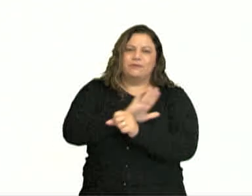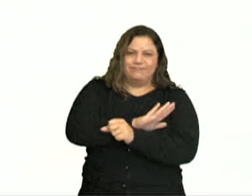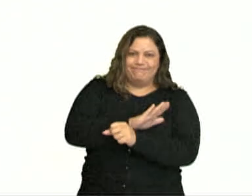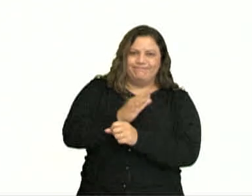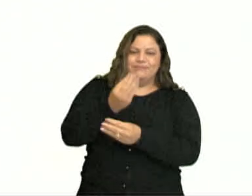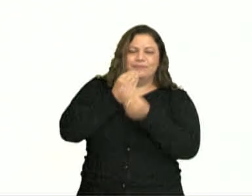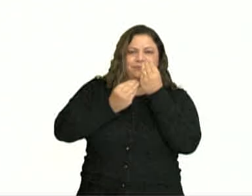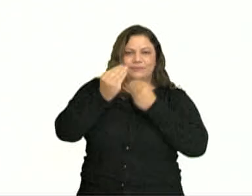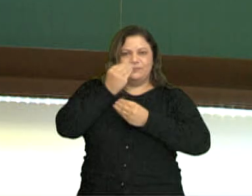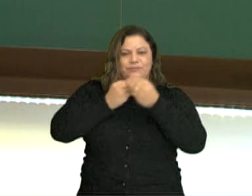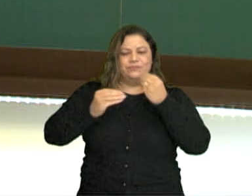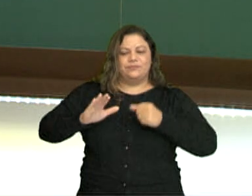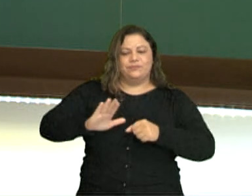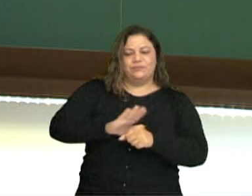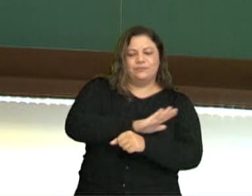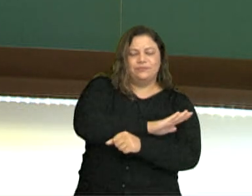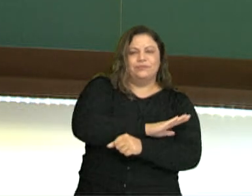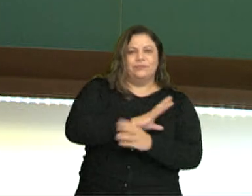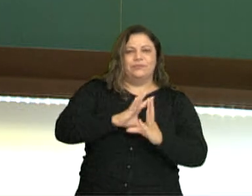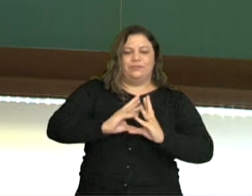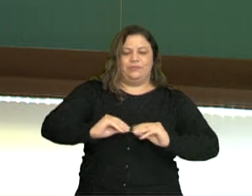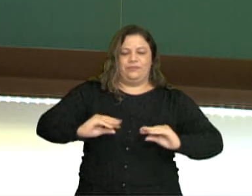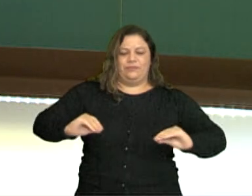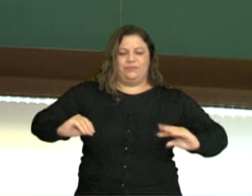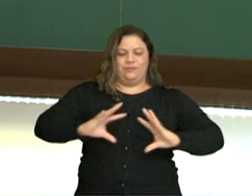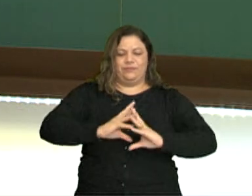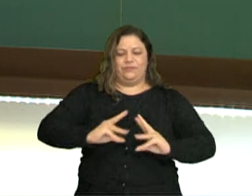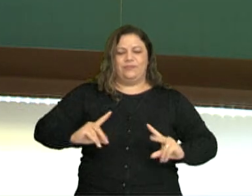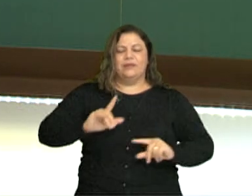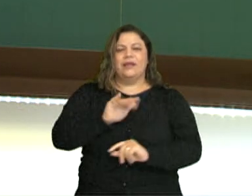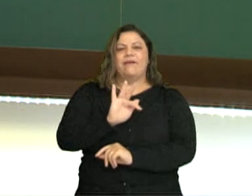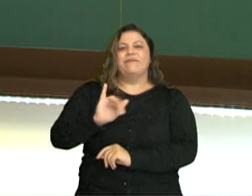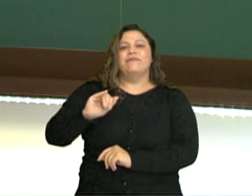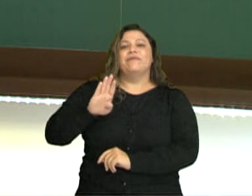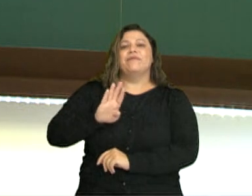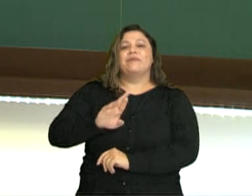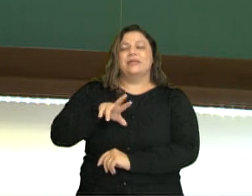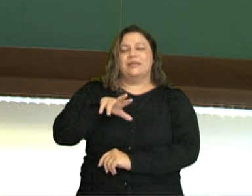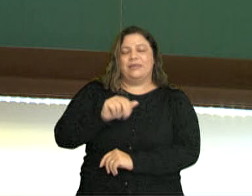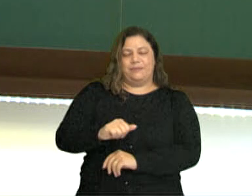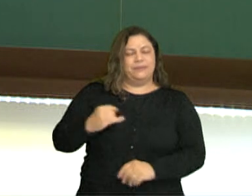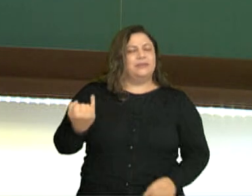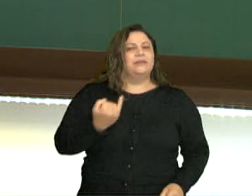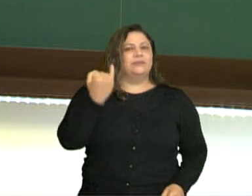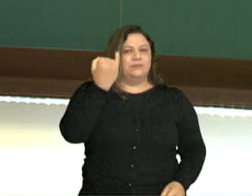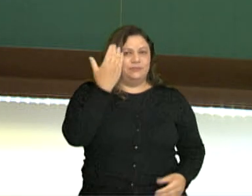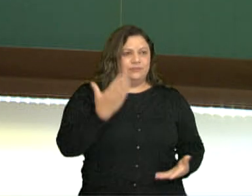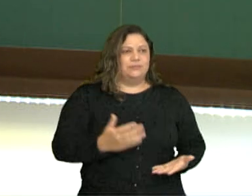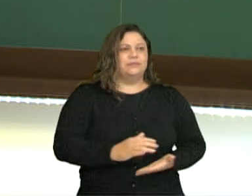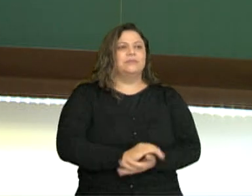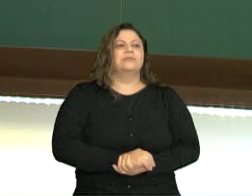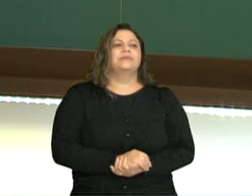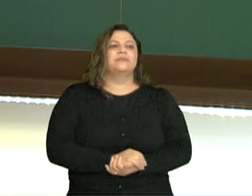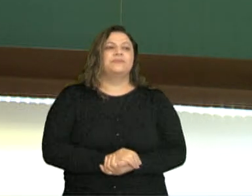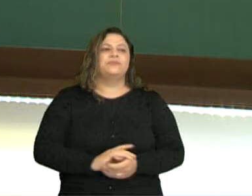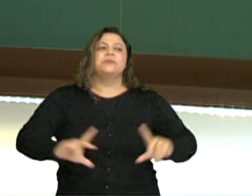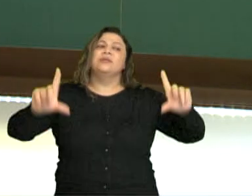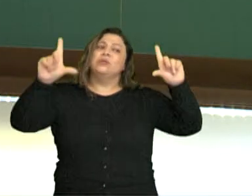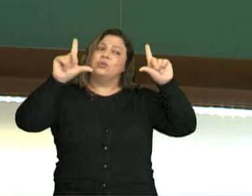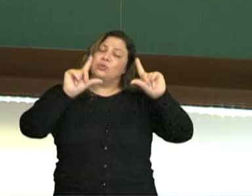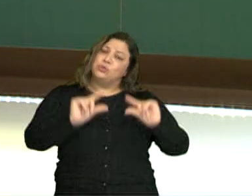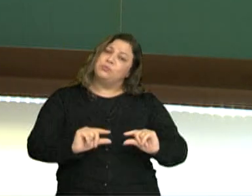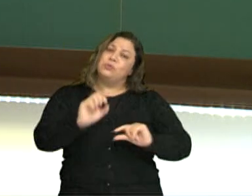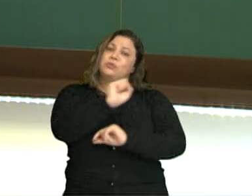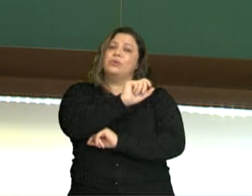além de ter uma quantidade maior de fibras, que é muito importante aí para o funcionamento adequado do nosso organismo. E diminuir a ingestão